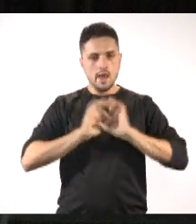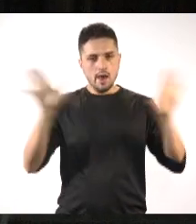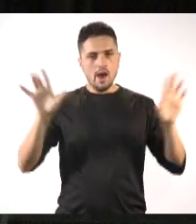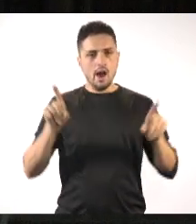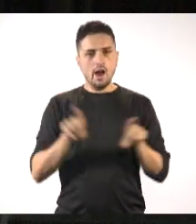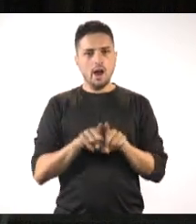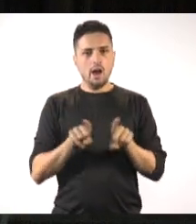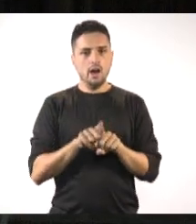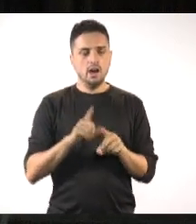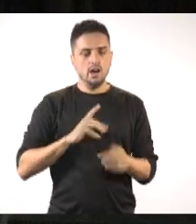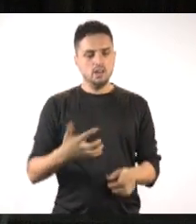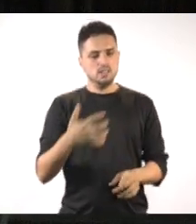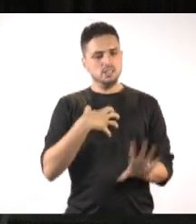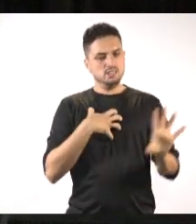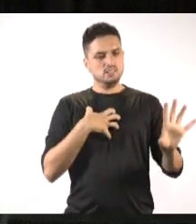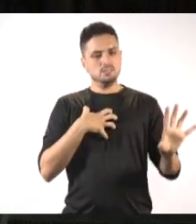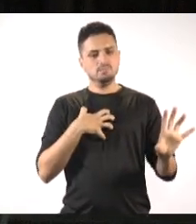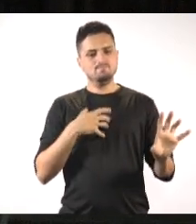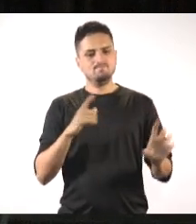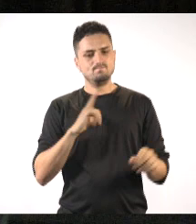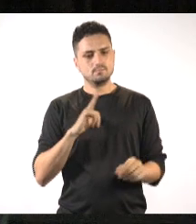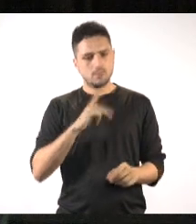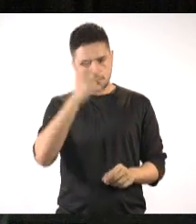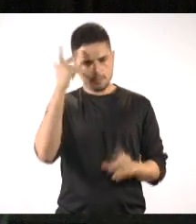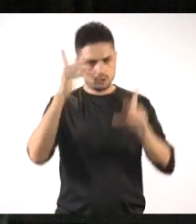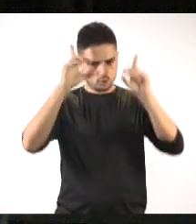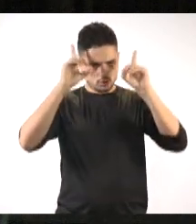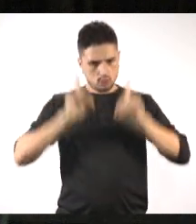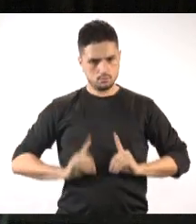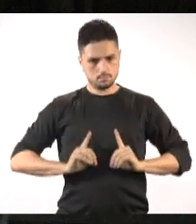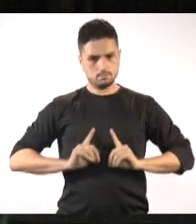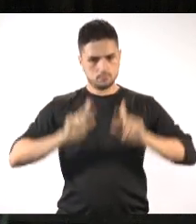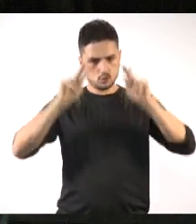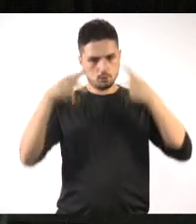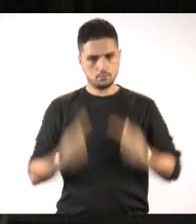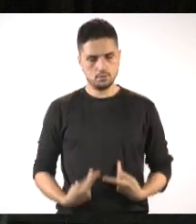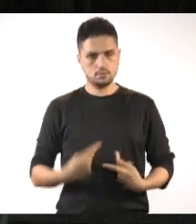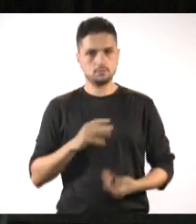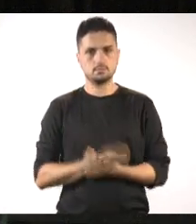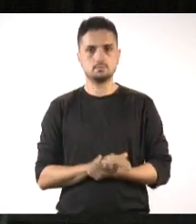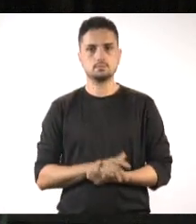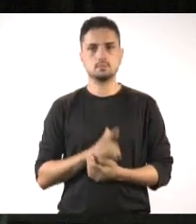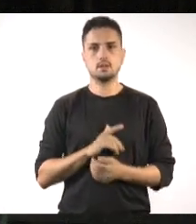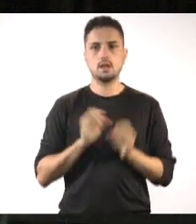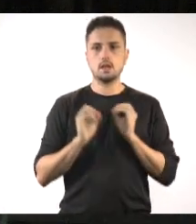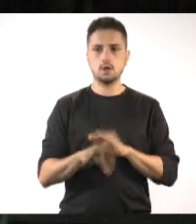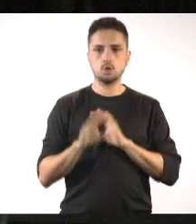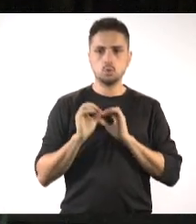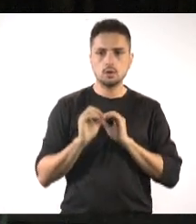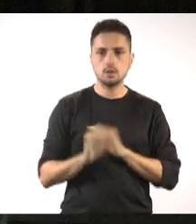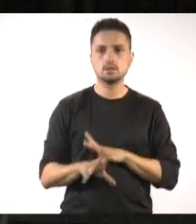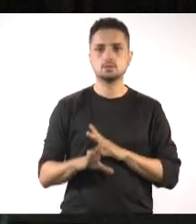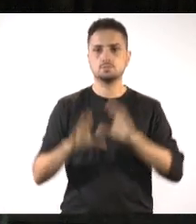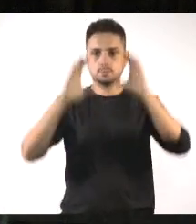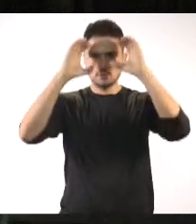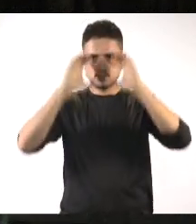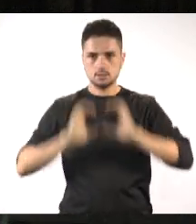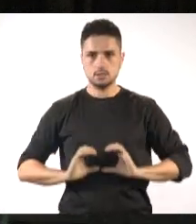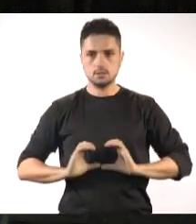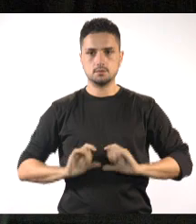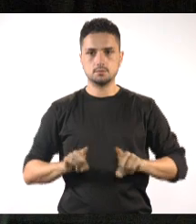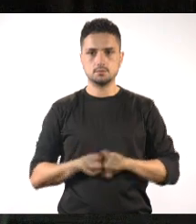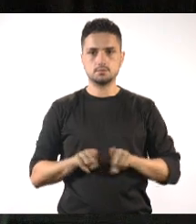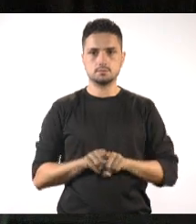pelo sentimento de dignidade da pessoa humana. Educação para a cidadania, seu papel como parte